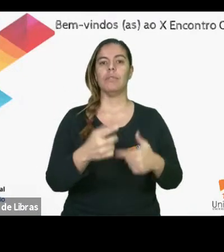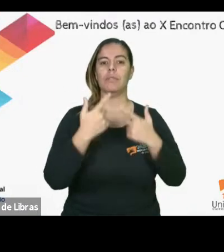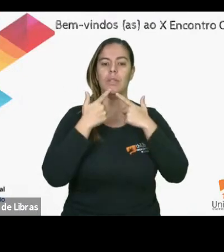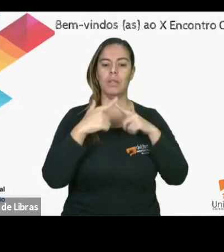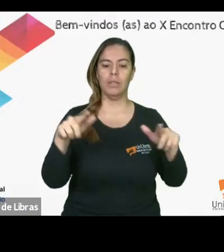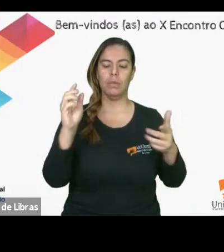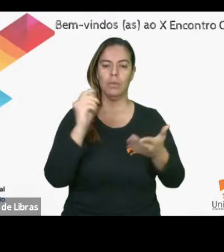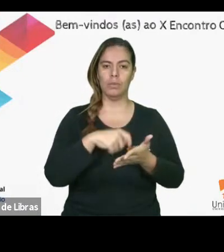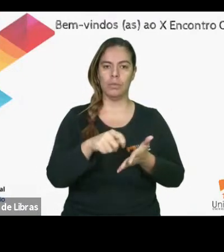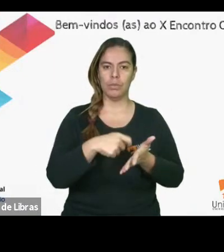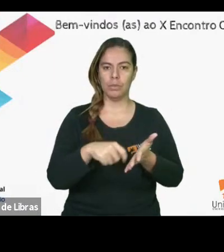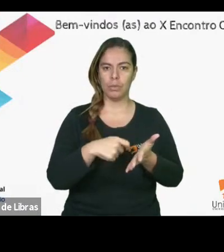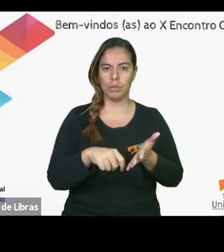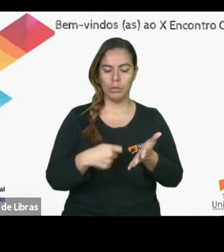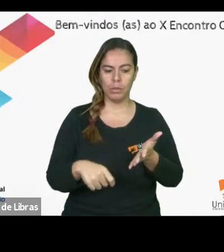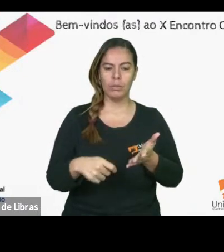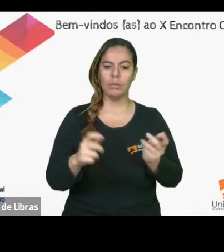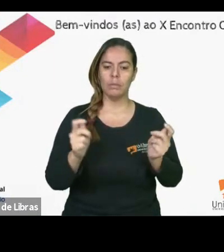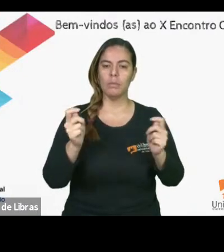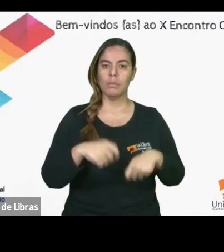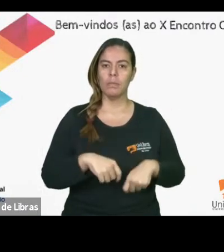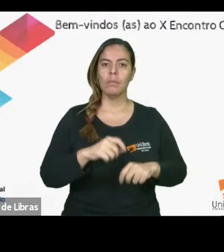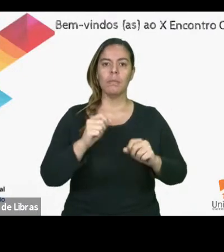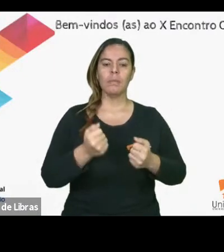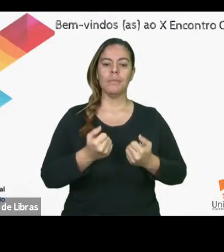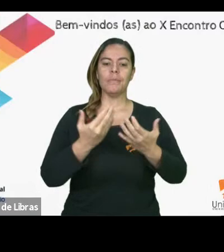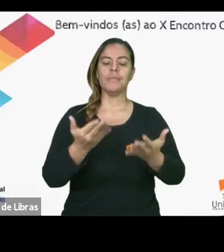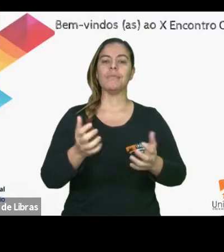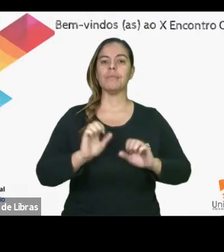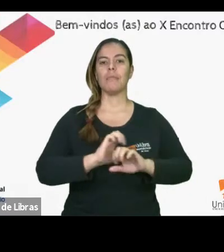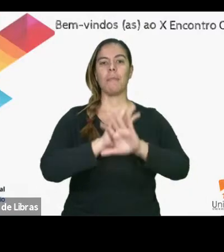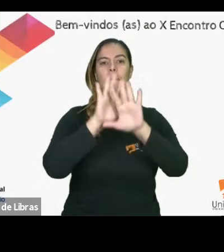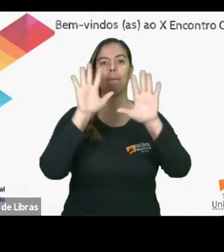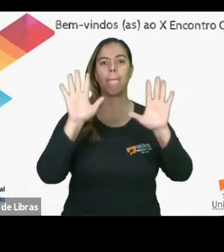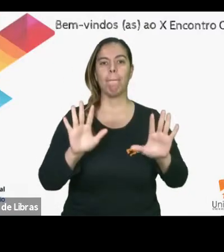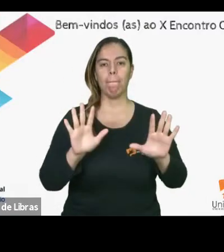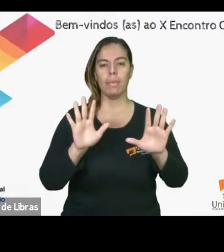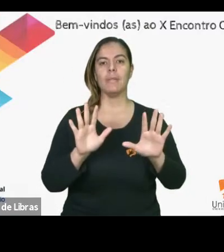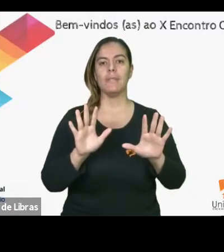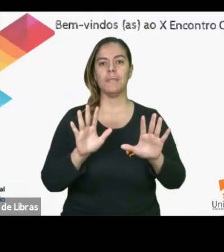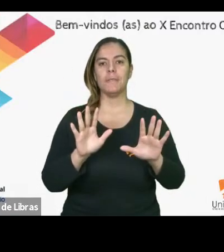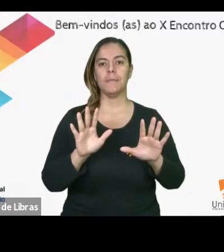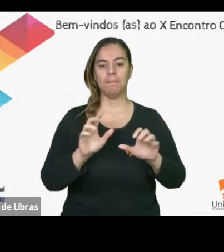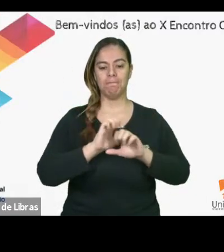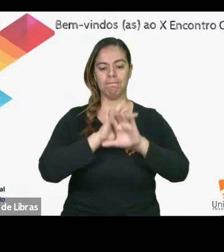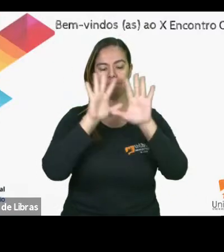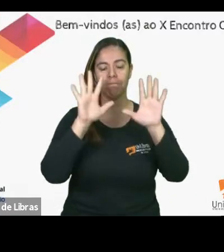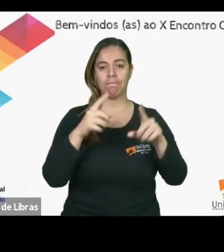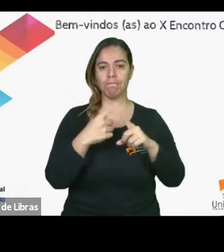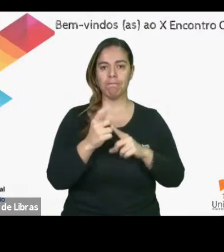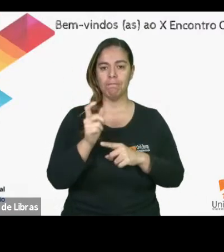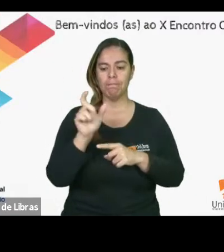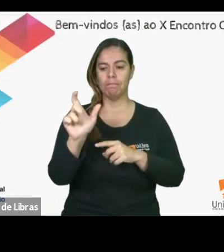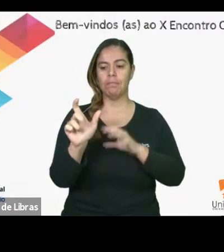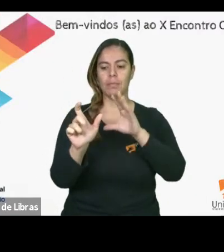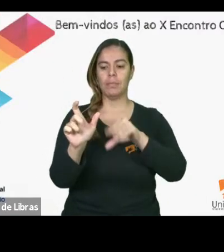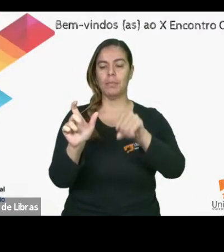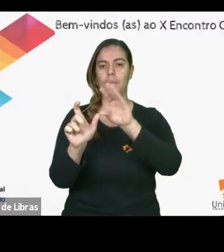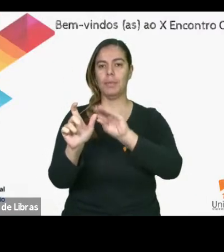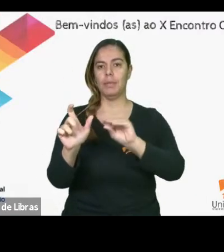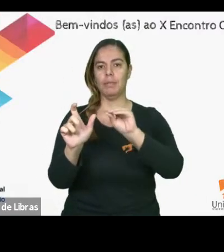escrita permite abstrações muito grandes, porque a palavra falada é transitória,